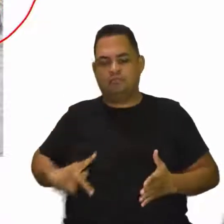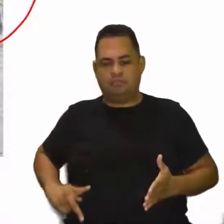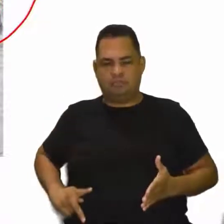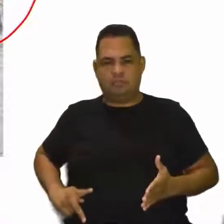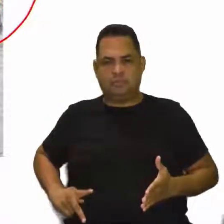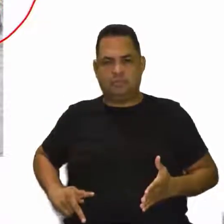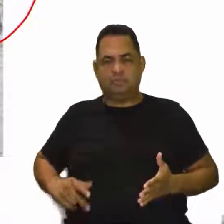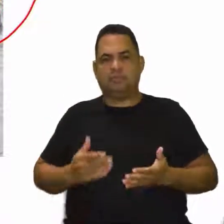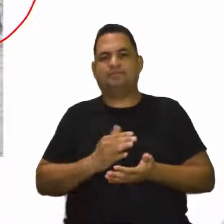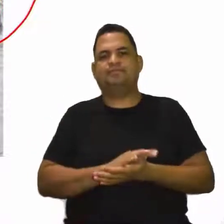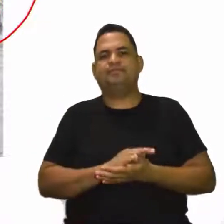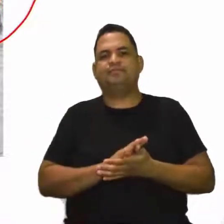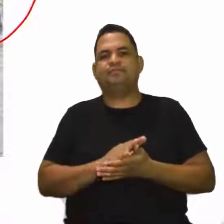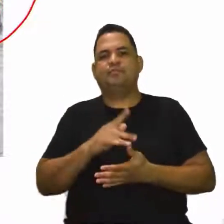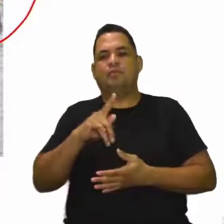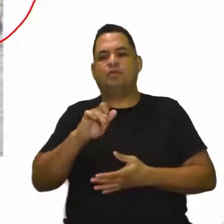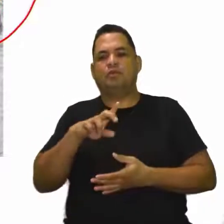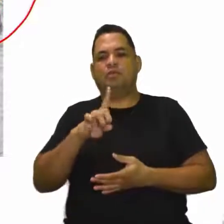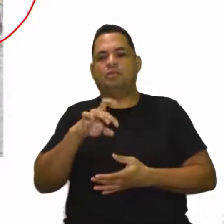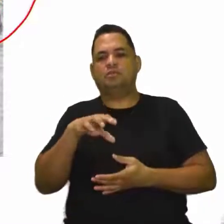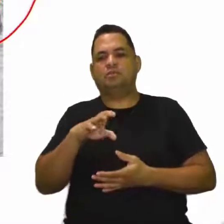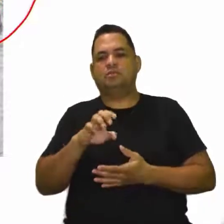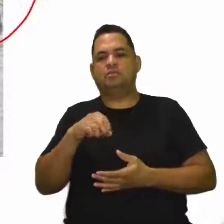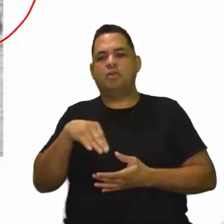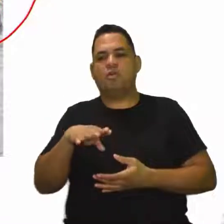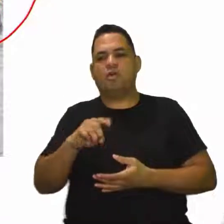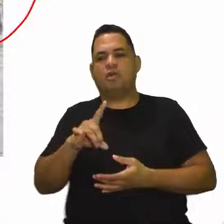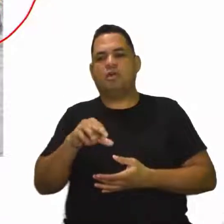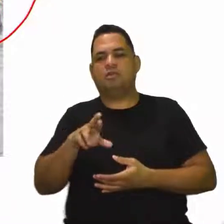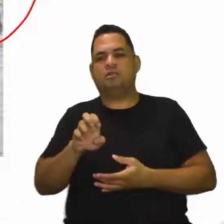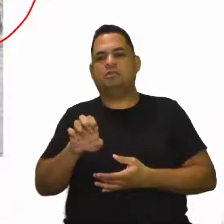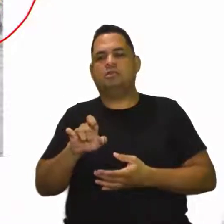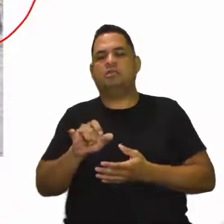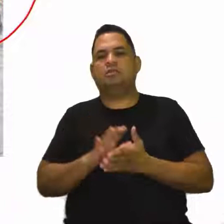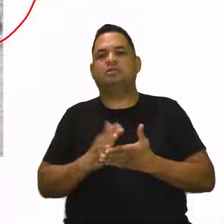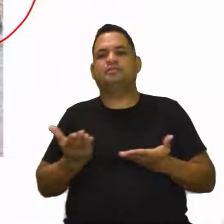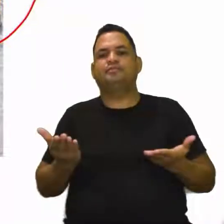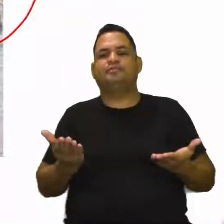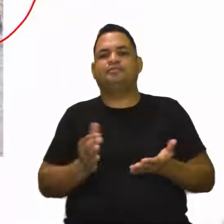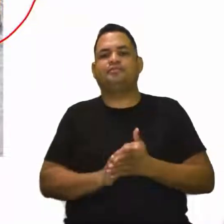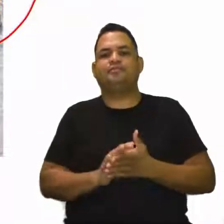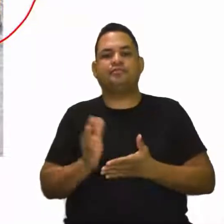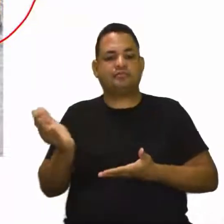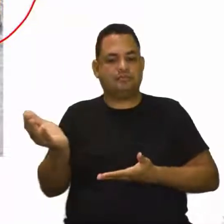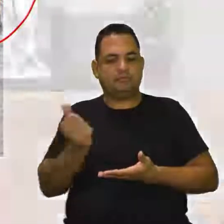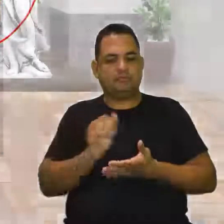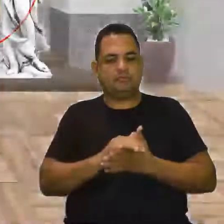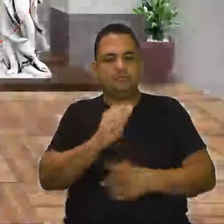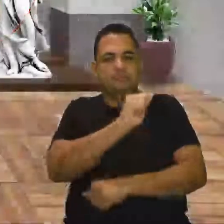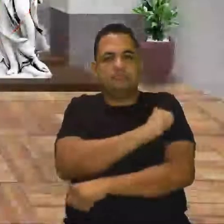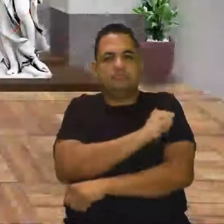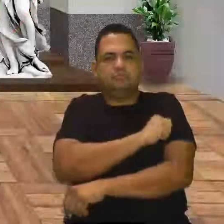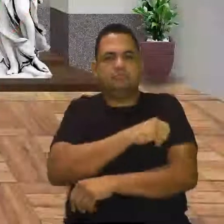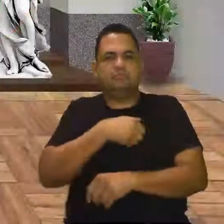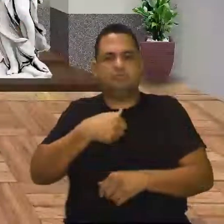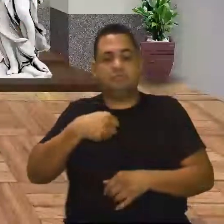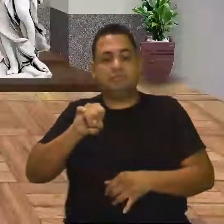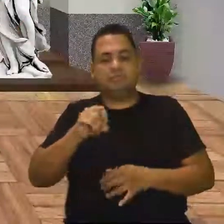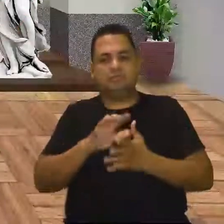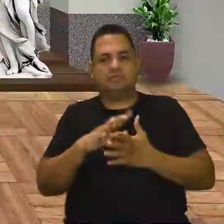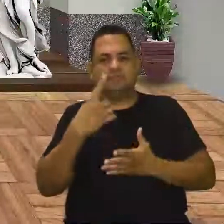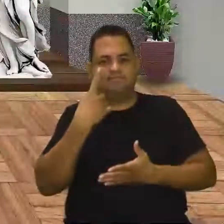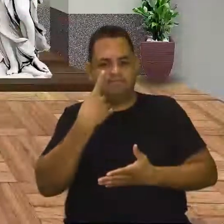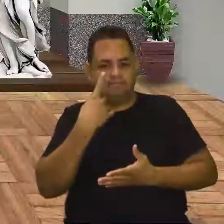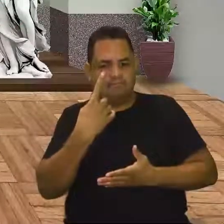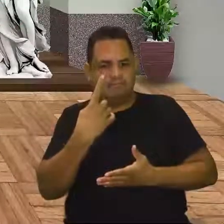de Moraes. Os militares, então, caem fora. Ei, aluno, vem para mim. Se você analisar,